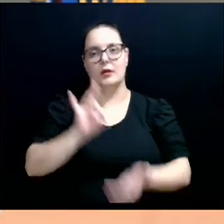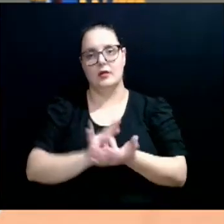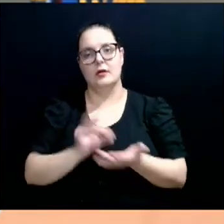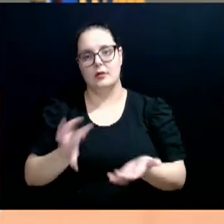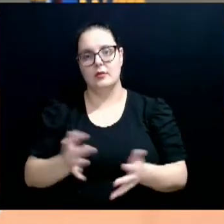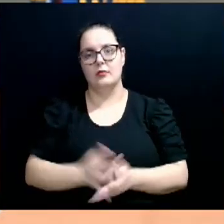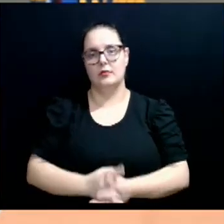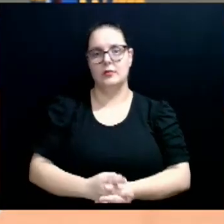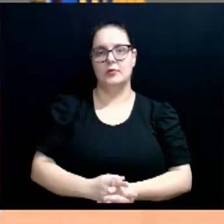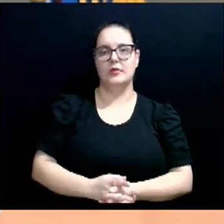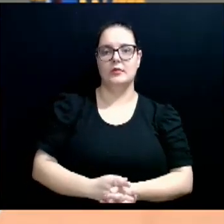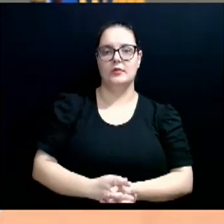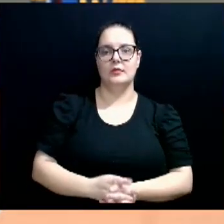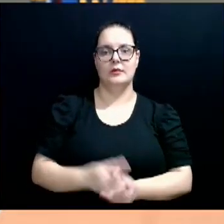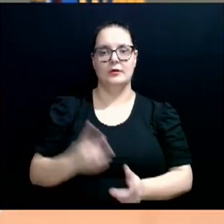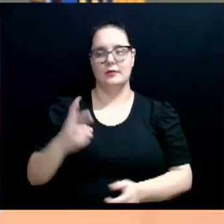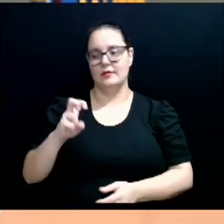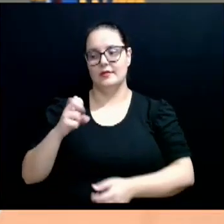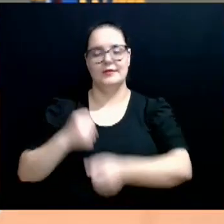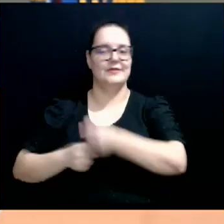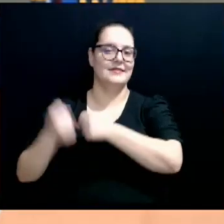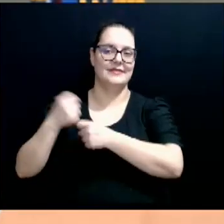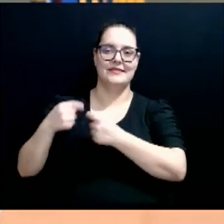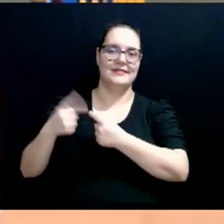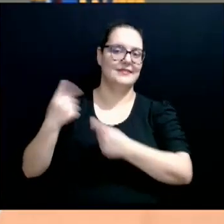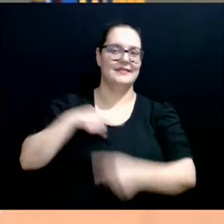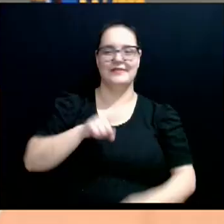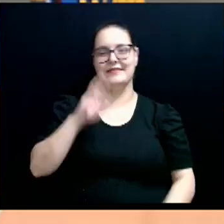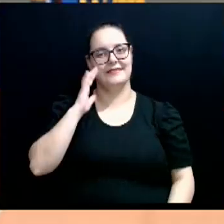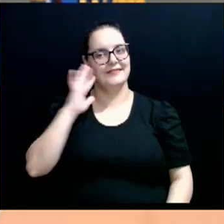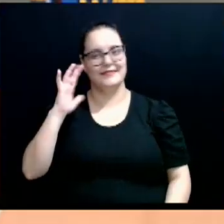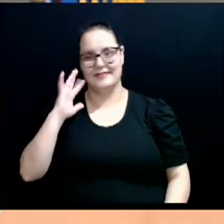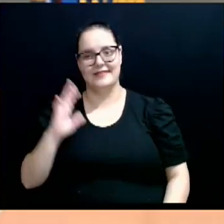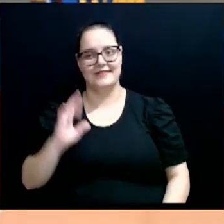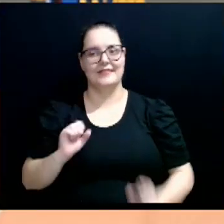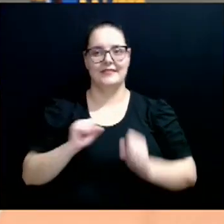há 25 anos atrás eu não imaginava que pudesse estar acontecendo, então